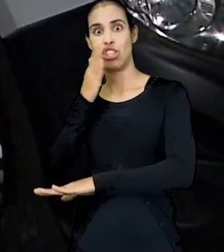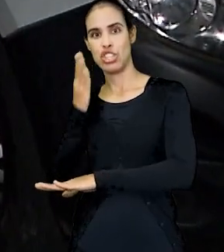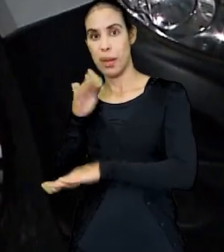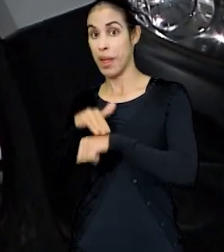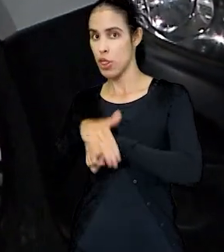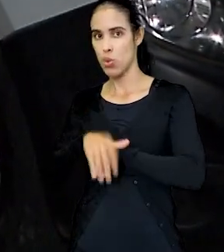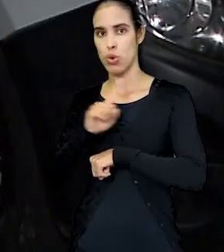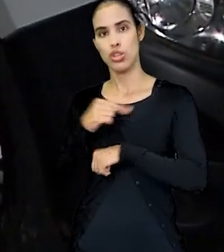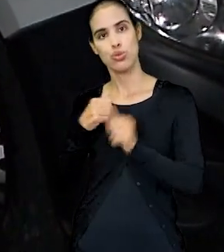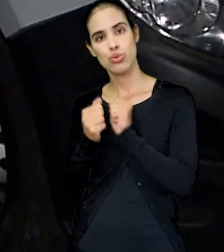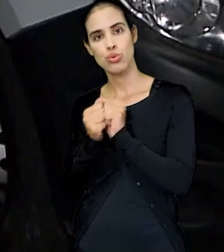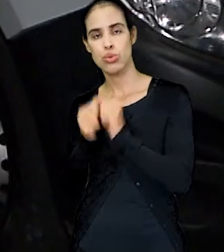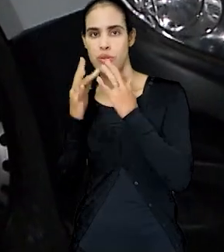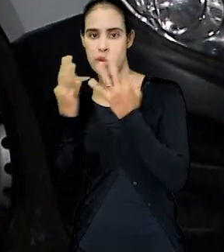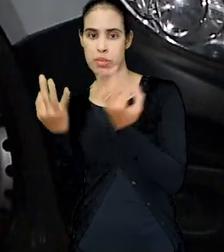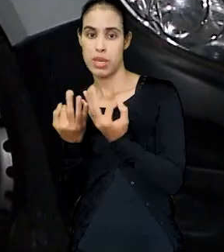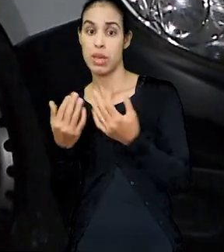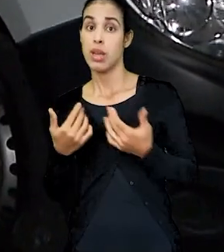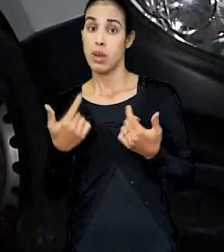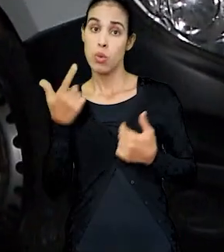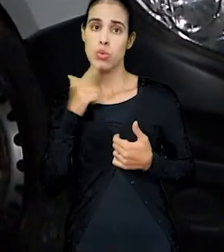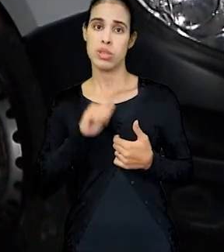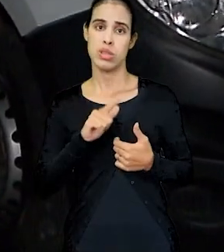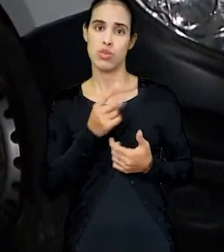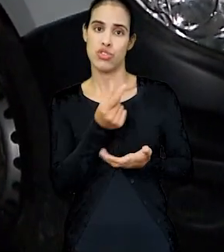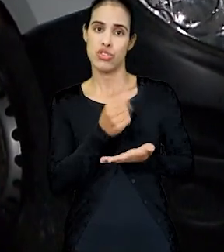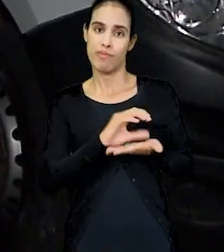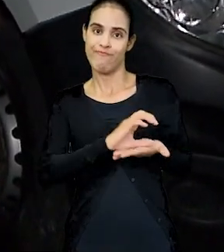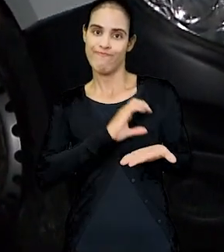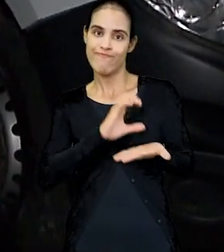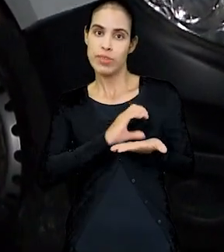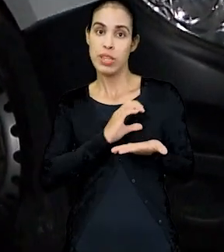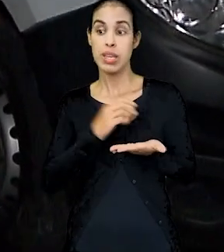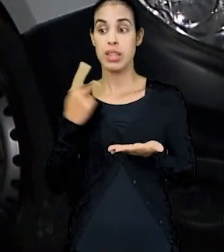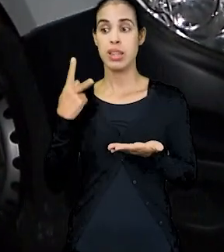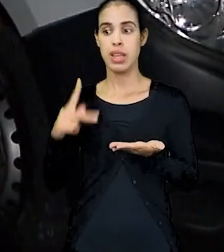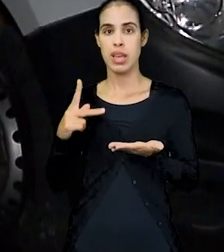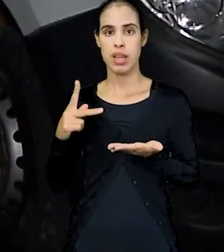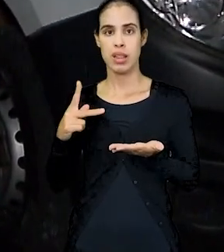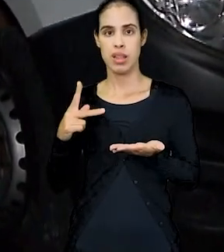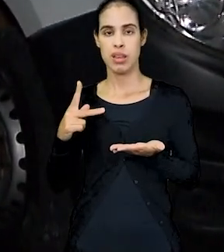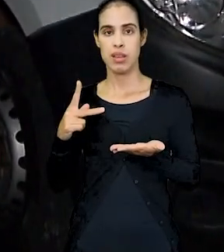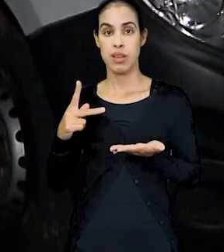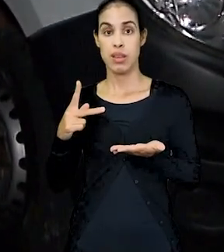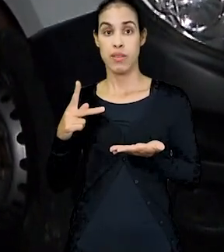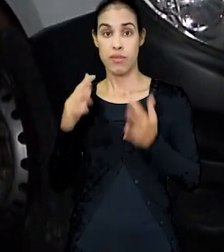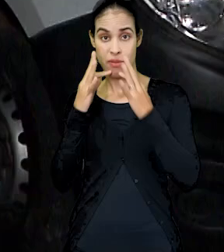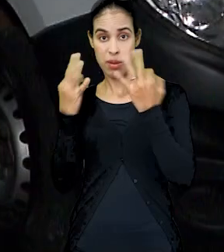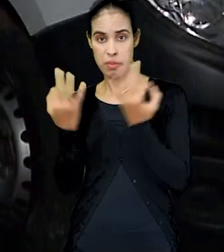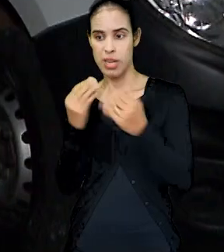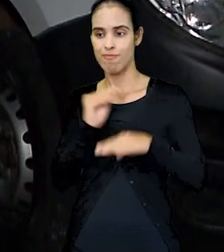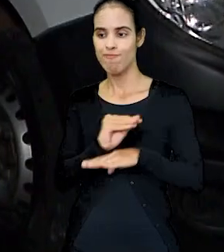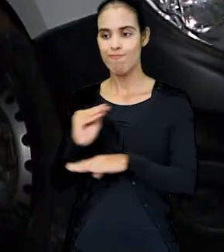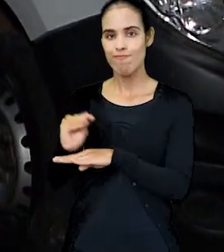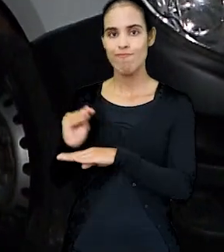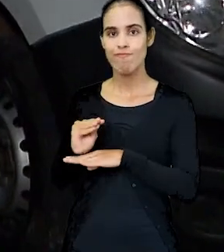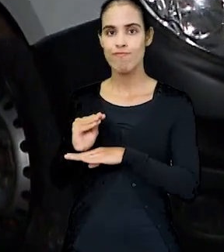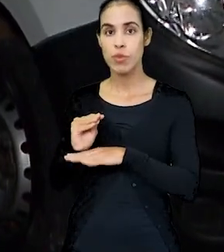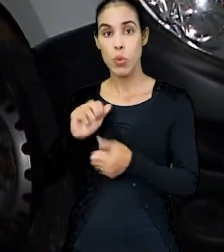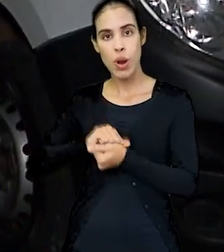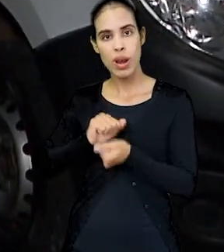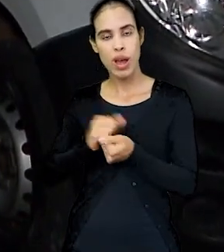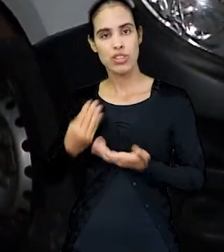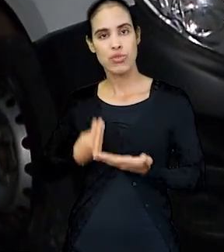hoje vai triplicar os meus ganhos para que eu possa dar uma qualidade de vida melhor e ter